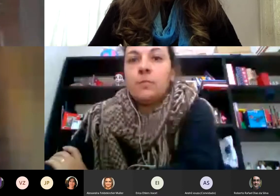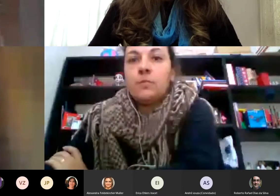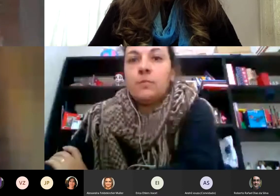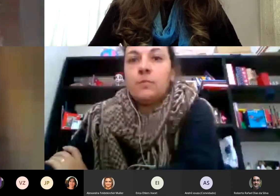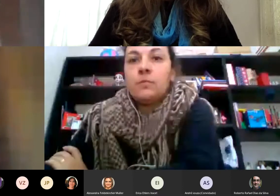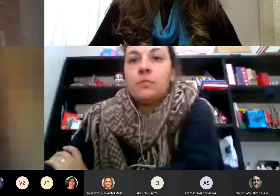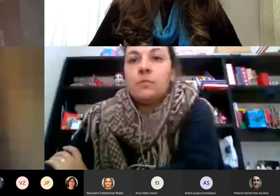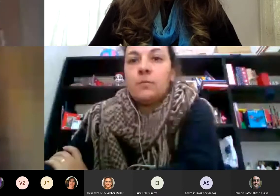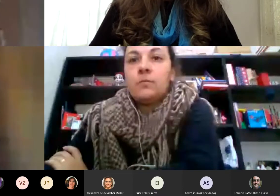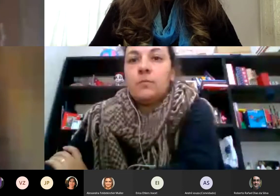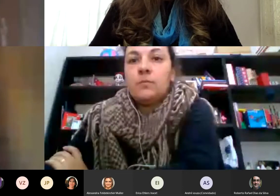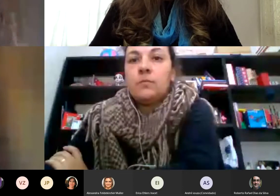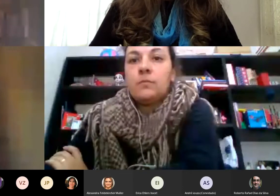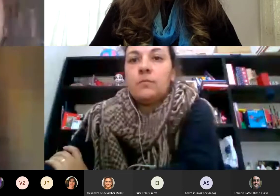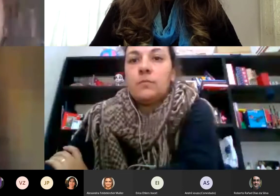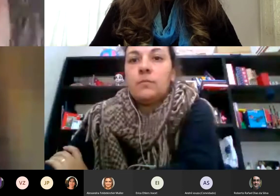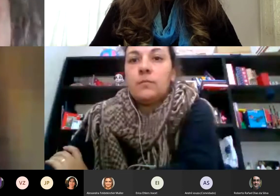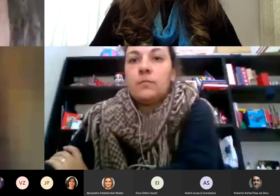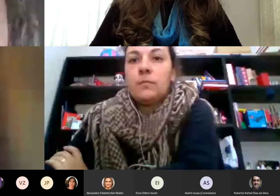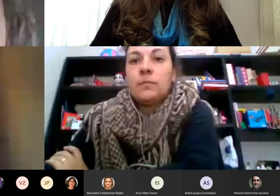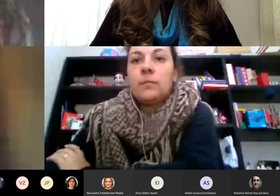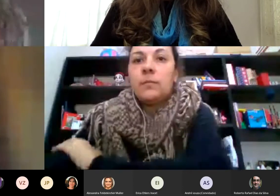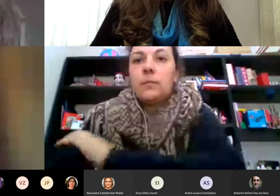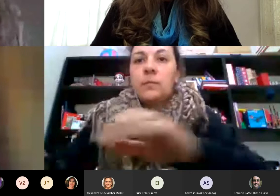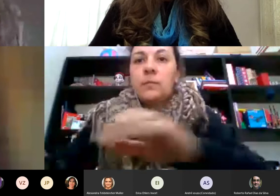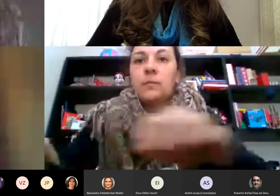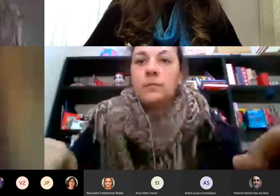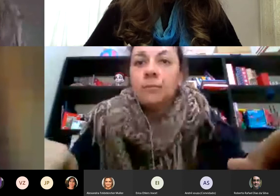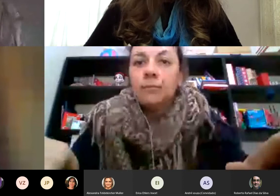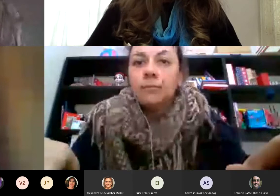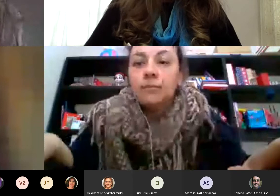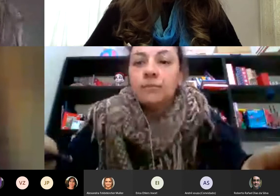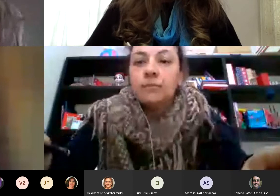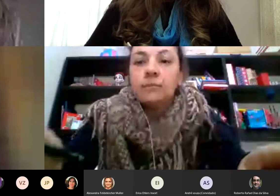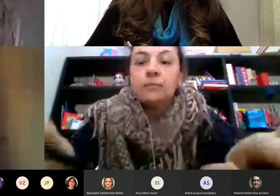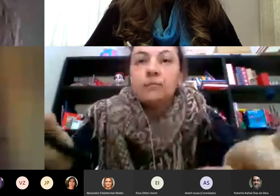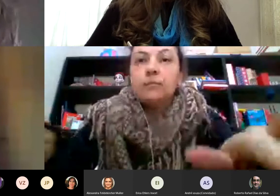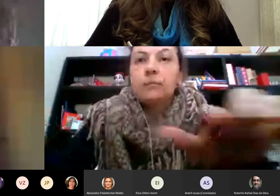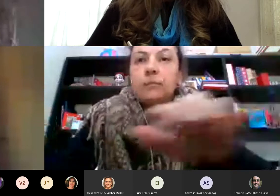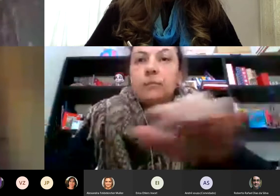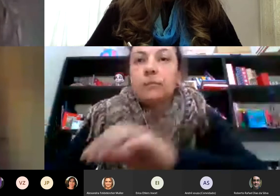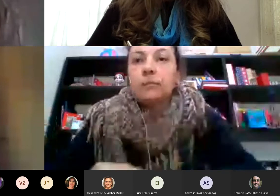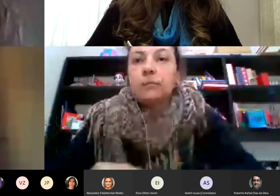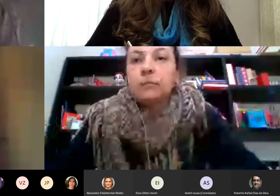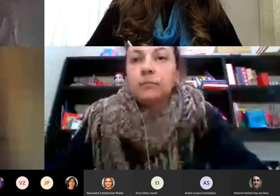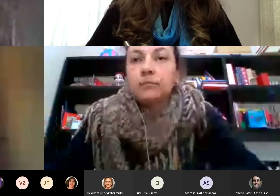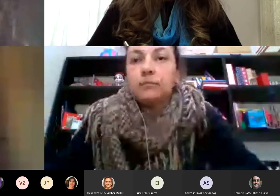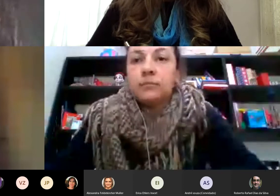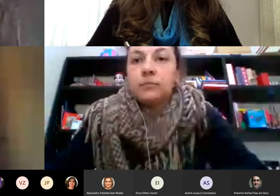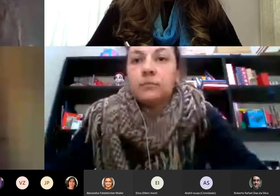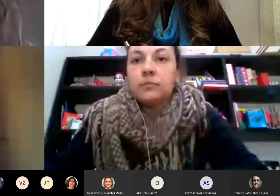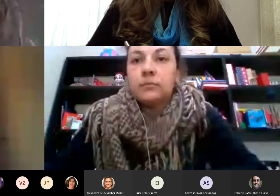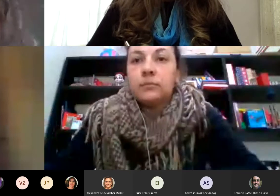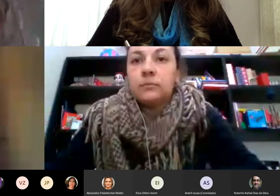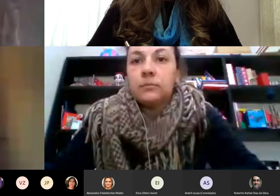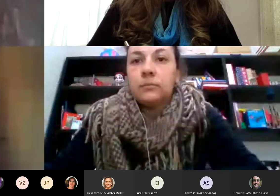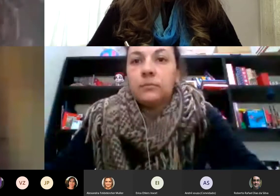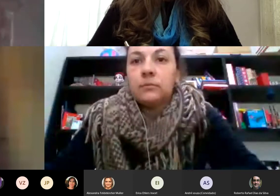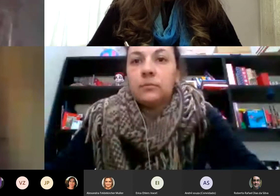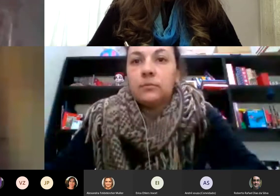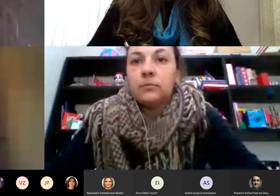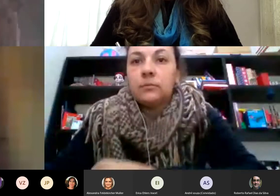cérebro distribuído, as plantas conseguem reagir, responder aos desafios, às mudanças do